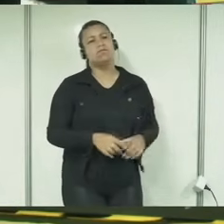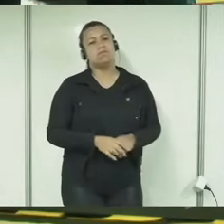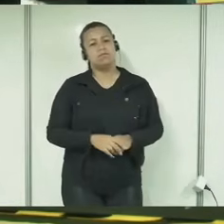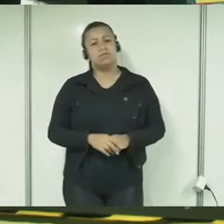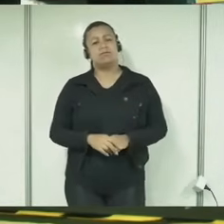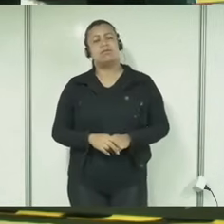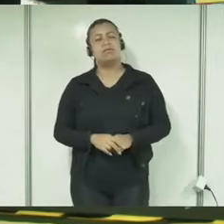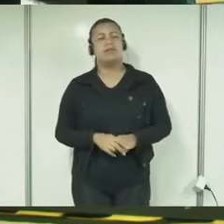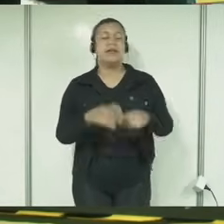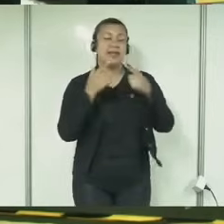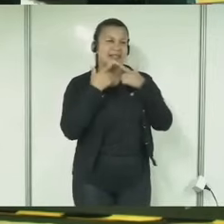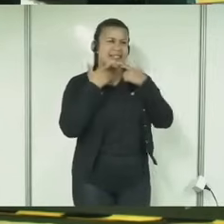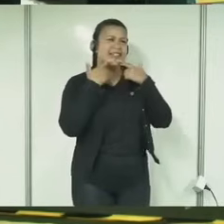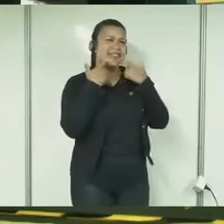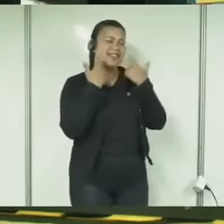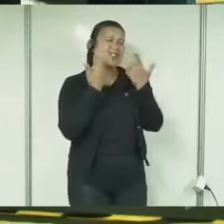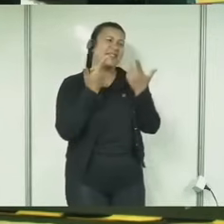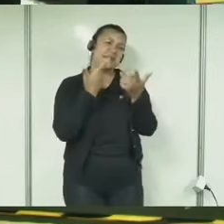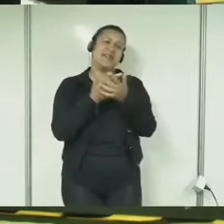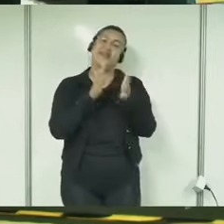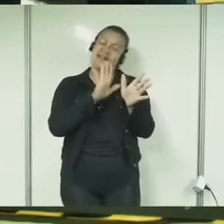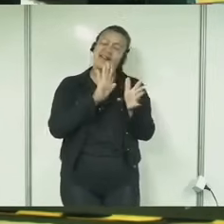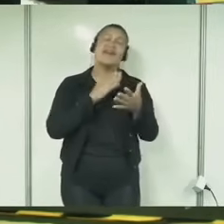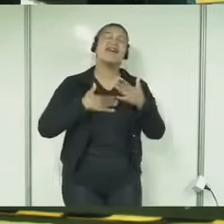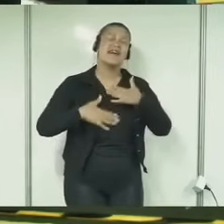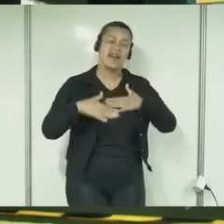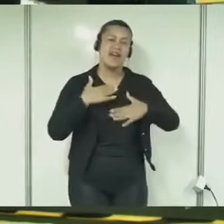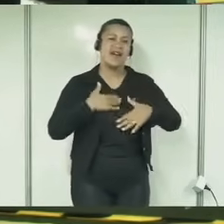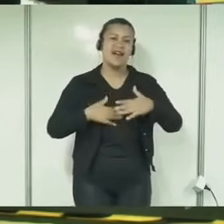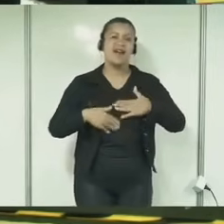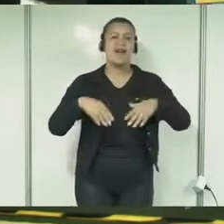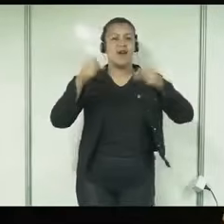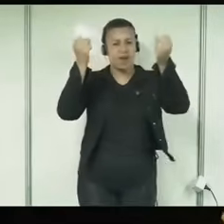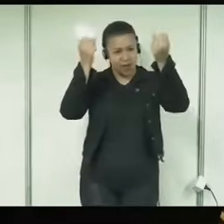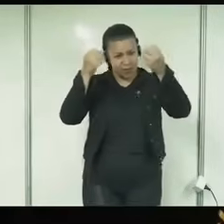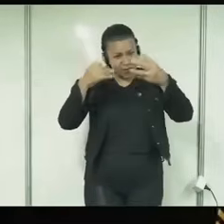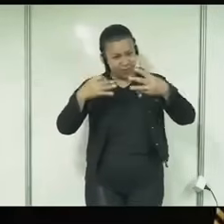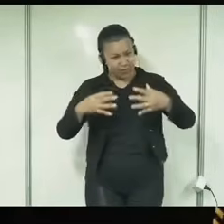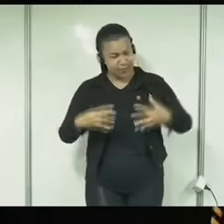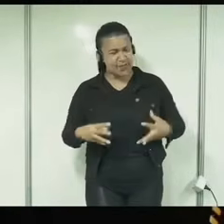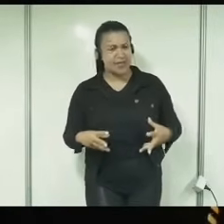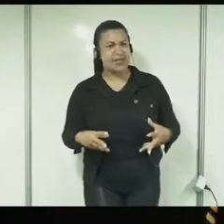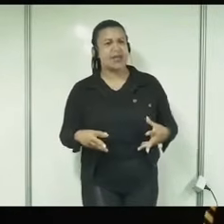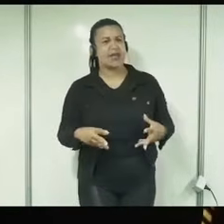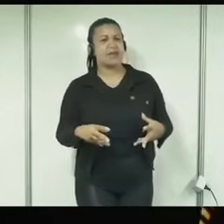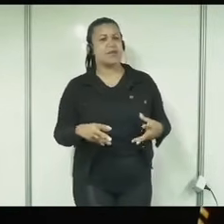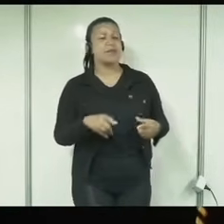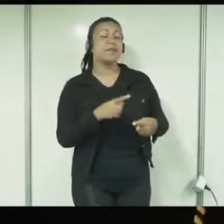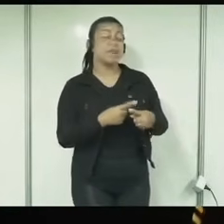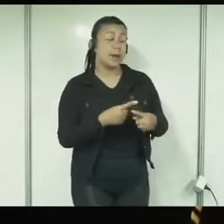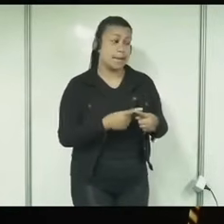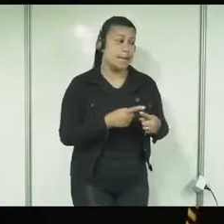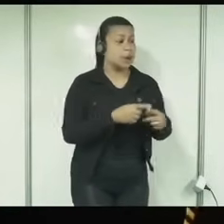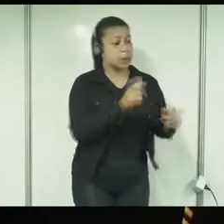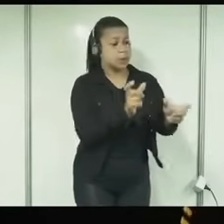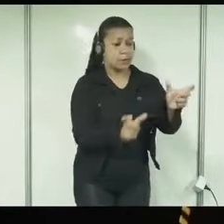Porque, mas espera, espera que eu vou dizer diferente, porque vocês podem...